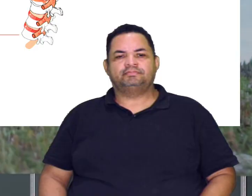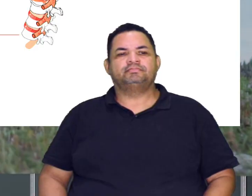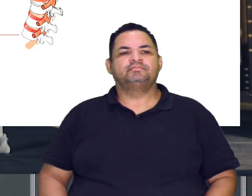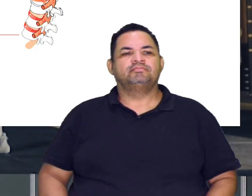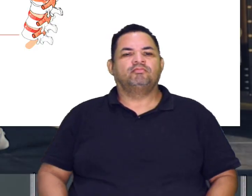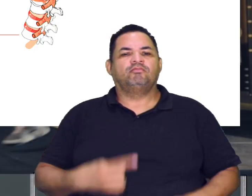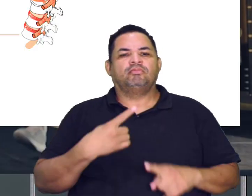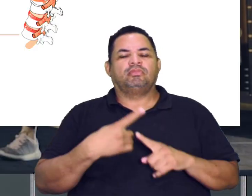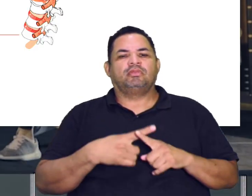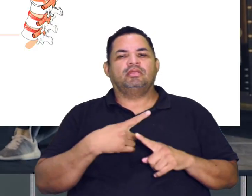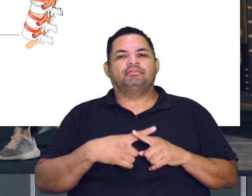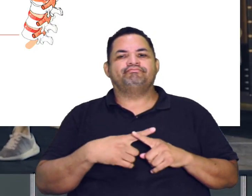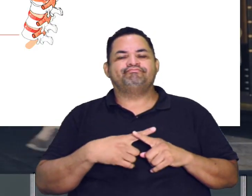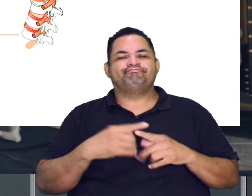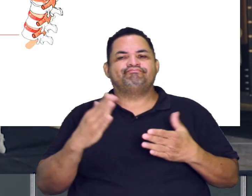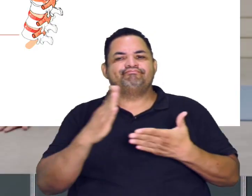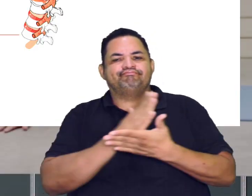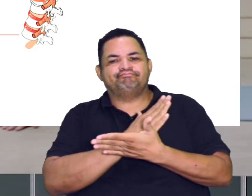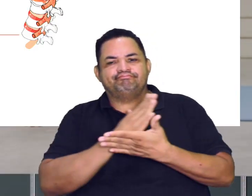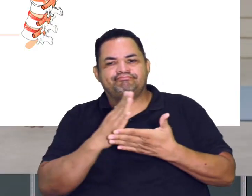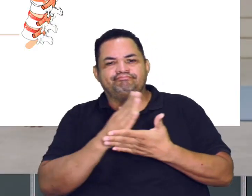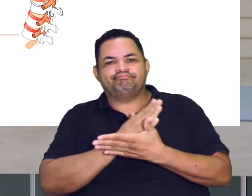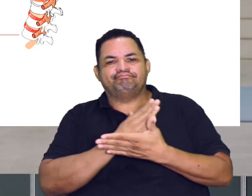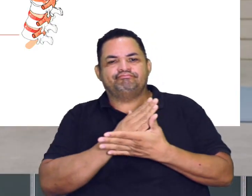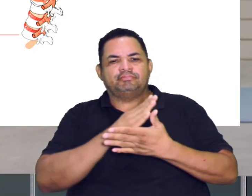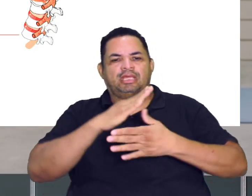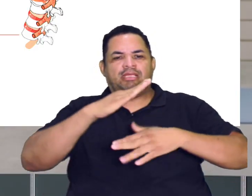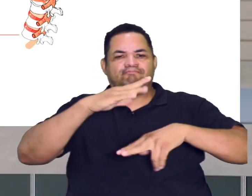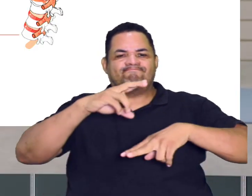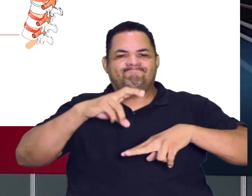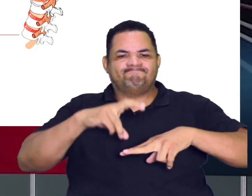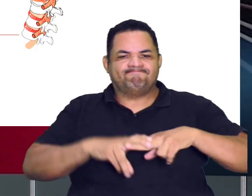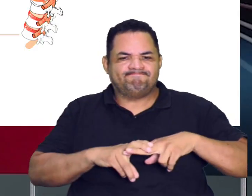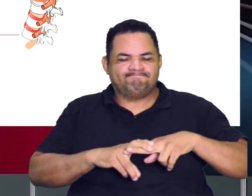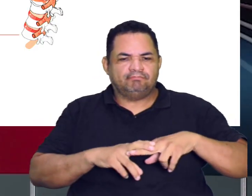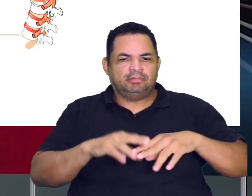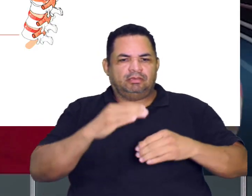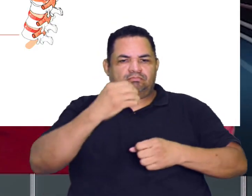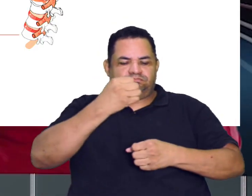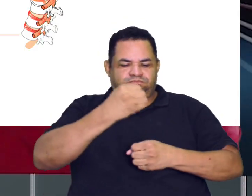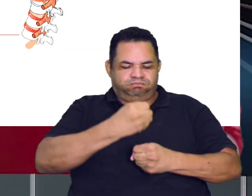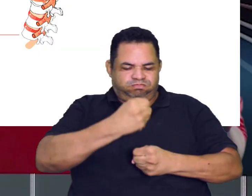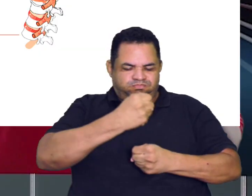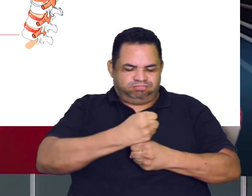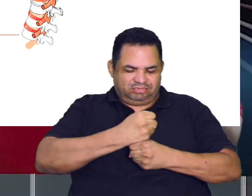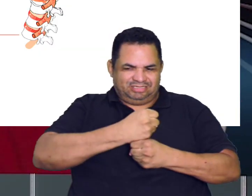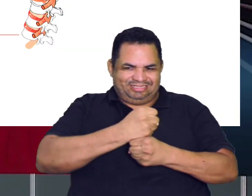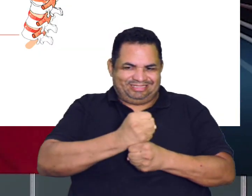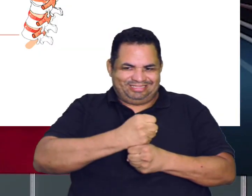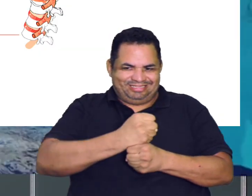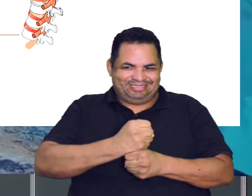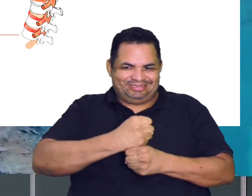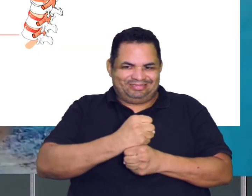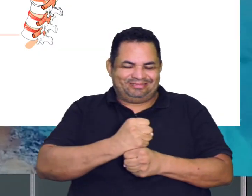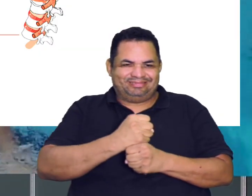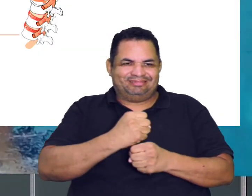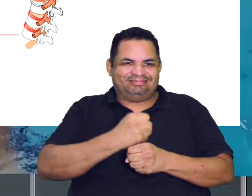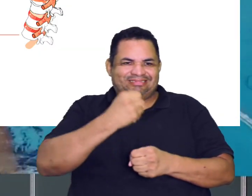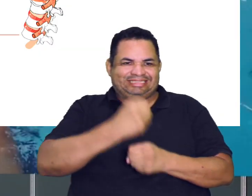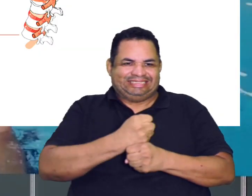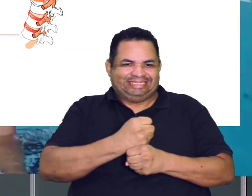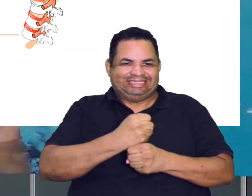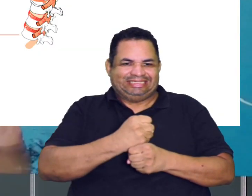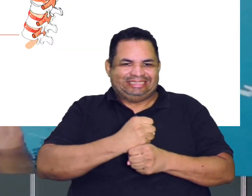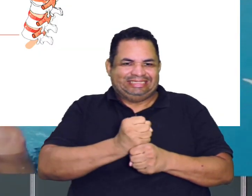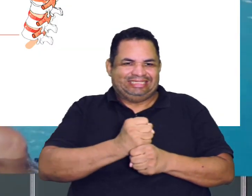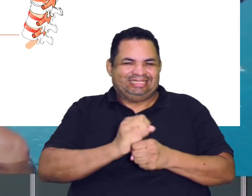aula, porque muitas vezes a gente acaba comprimindo as nossas vértebras, né? E daqui a pouco eu tô